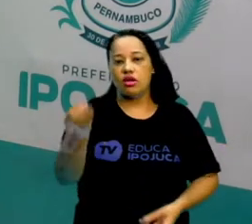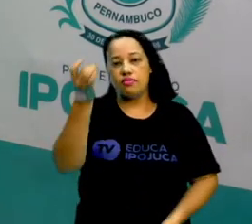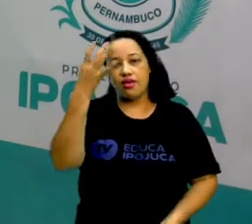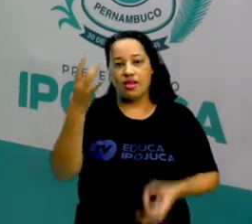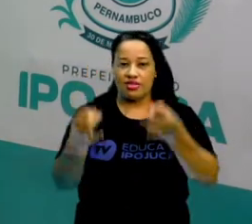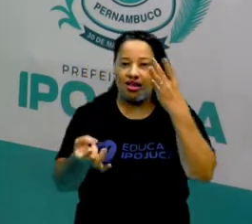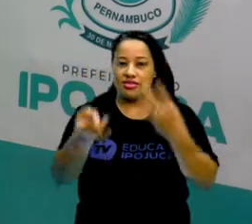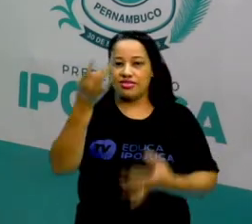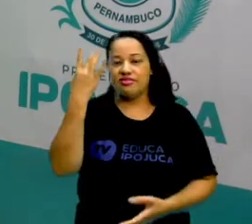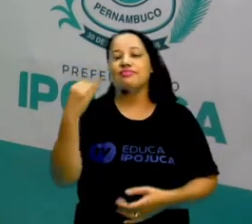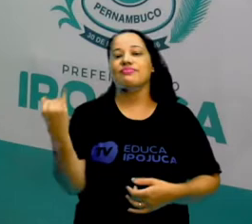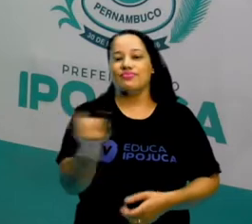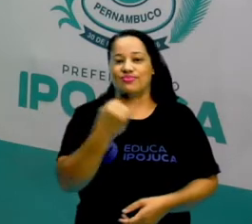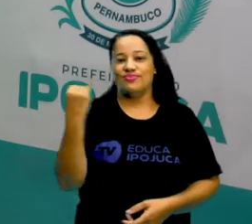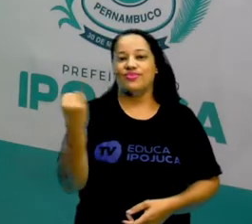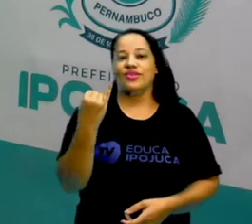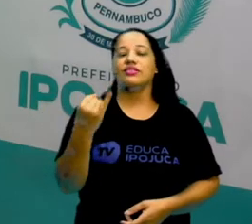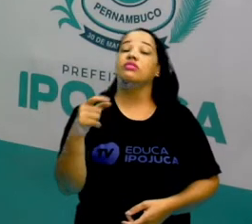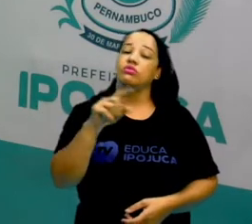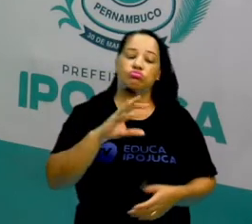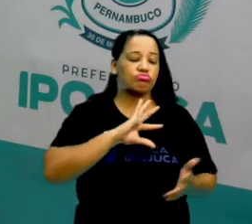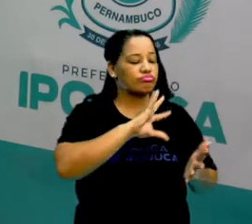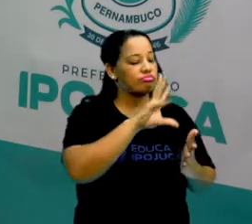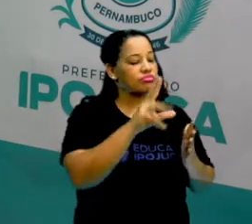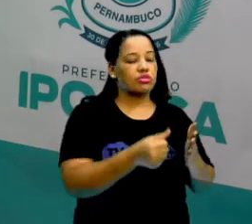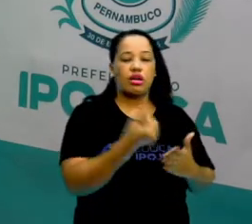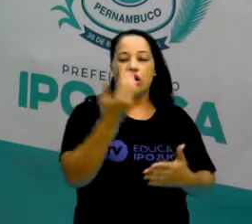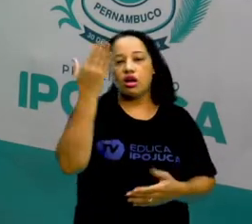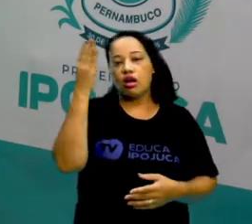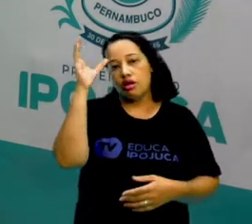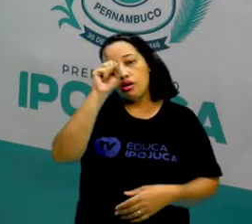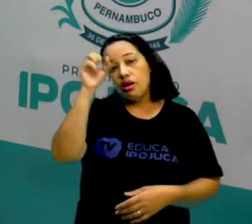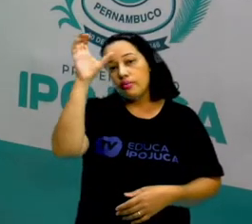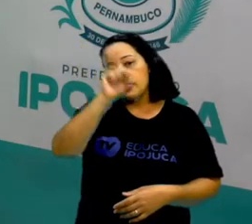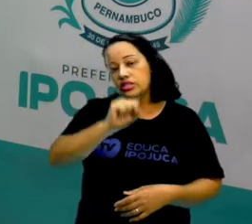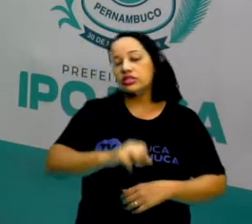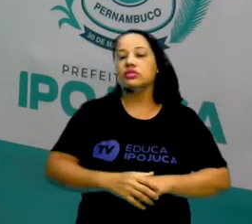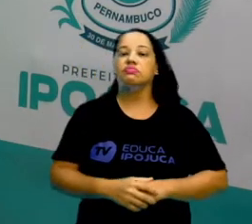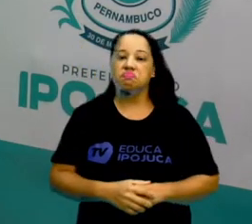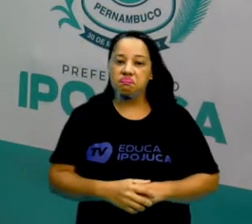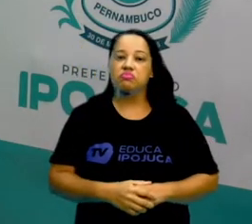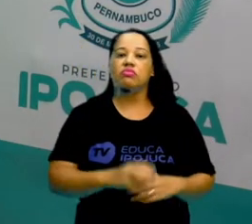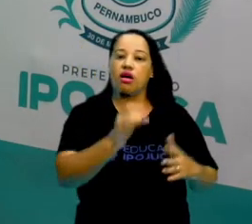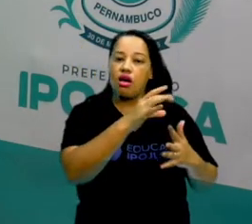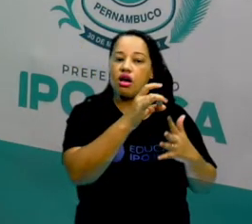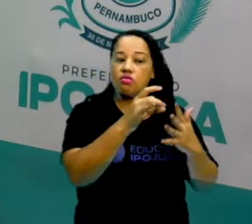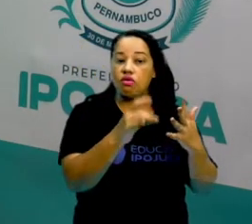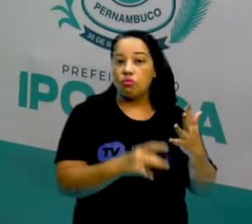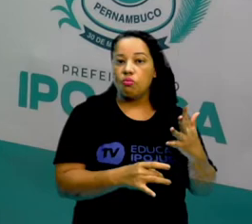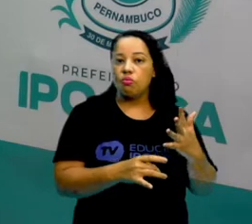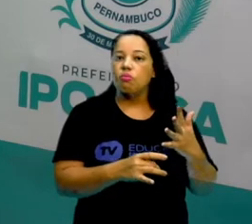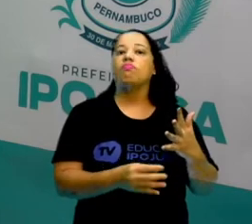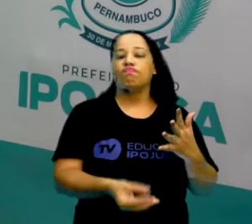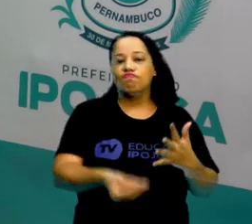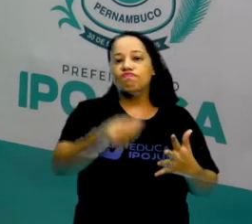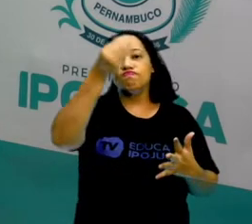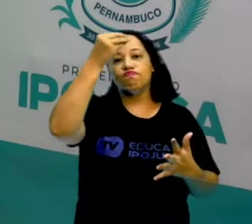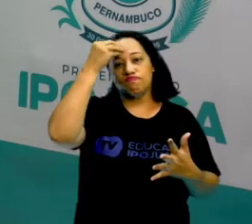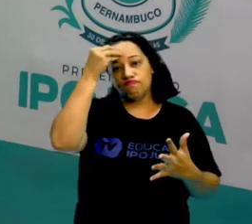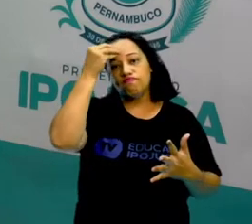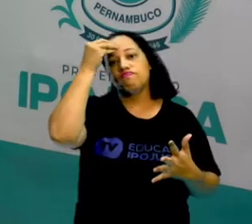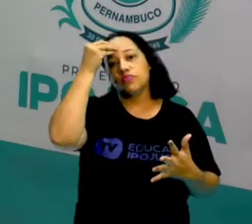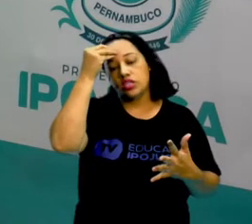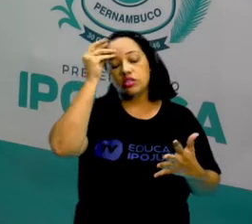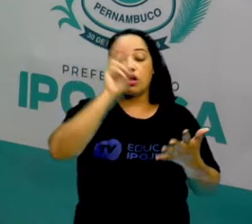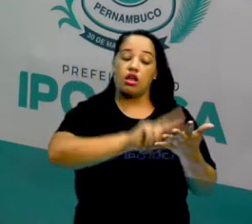memorização. Tenta aprender cada uma dessas palavras. Tenta fixar na sua mente a